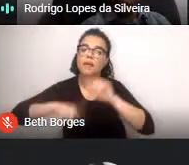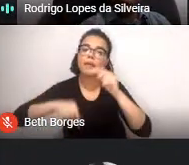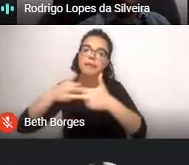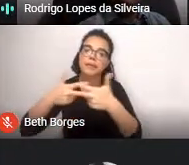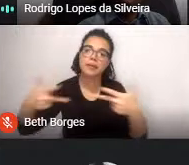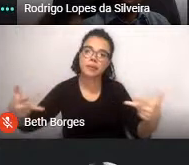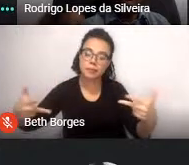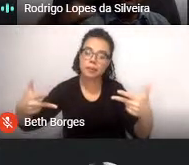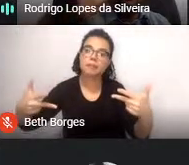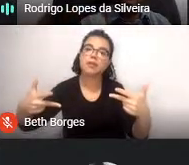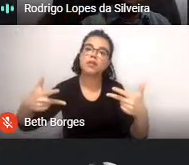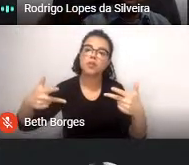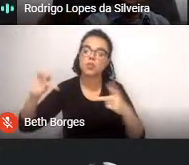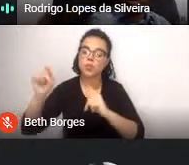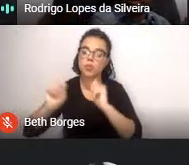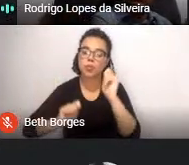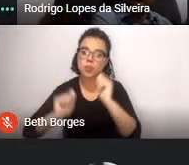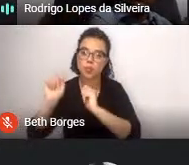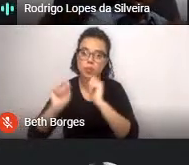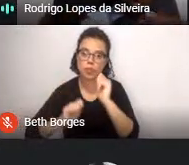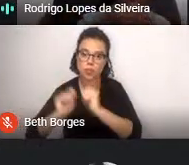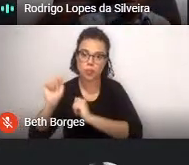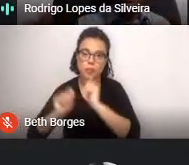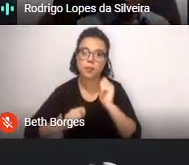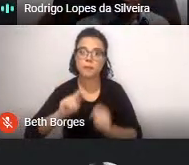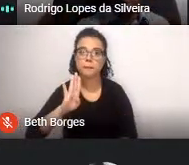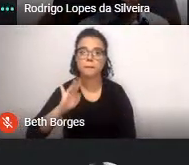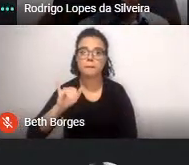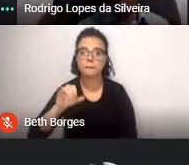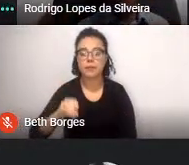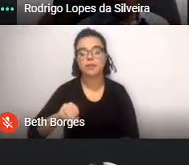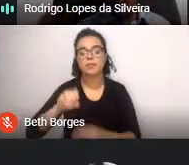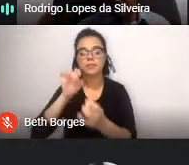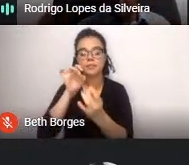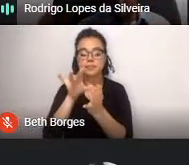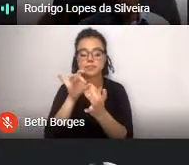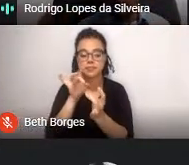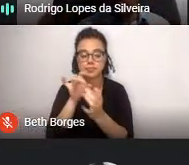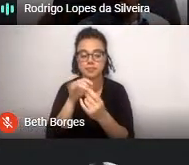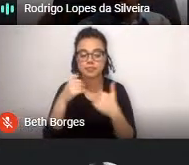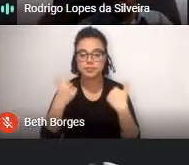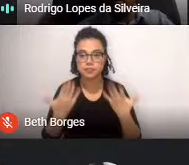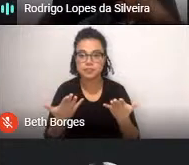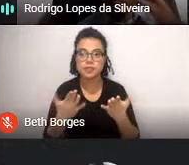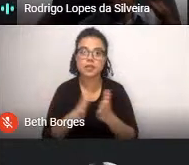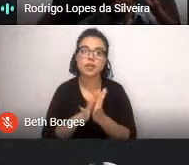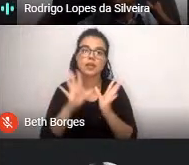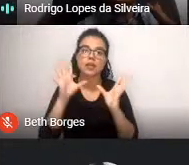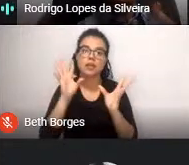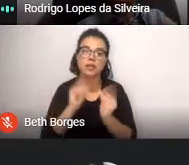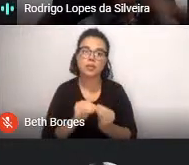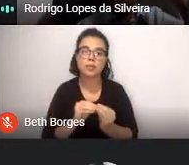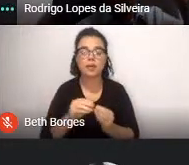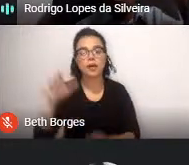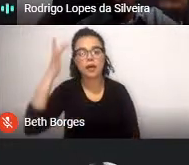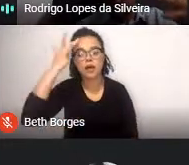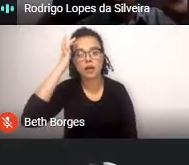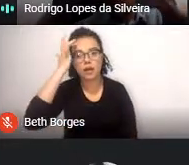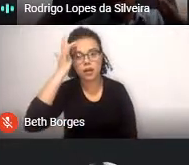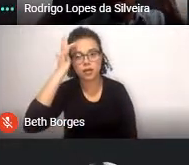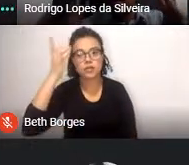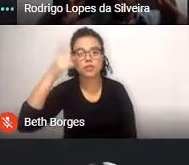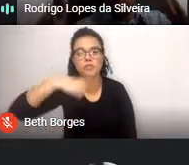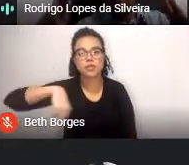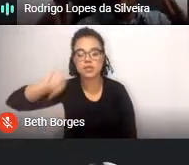podemos utilizar os treinamentos dentro de todo esse proceder. Em resumo, pessoal, agora vocês devem estar entendendo por que eu tive que falar tudo